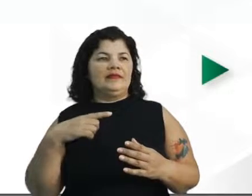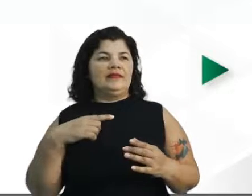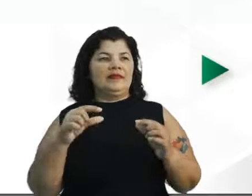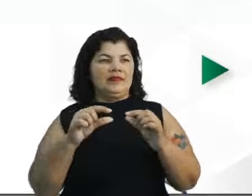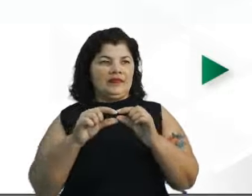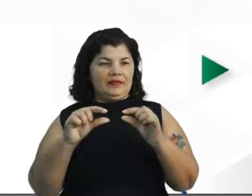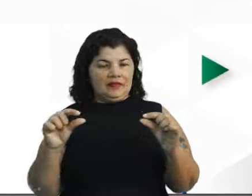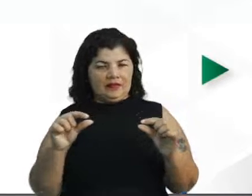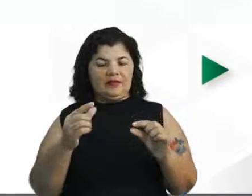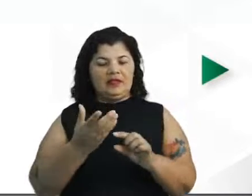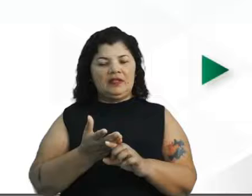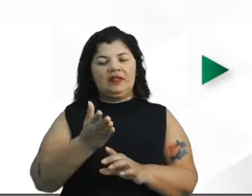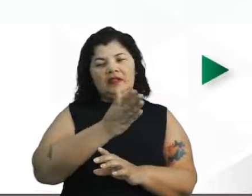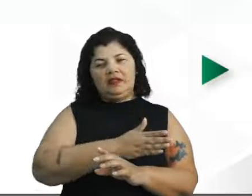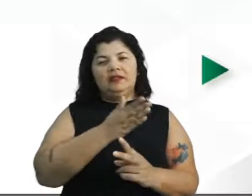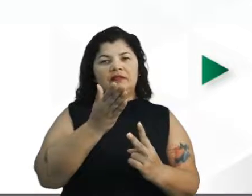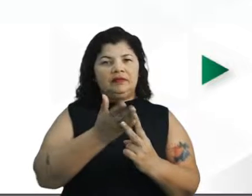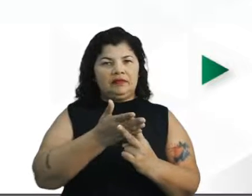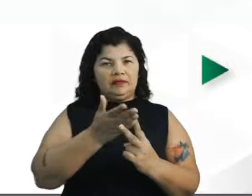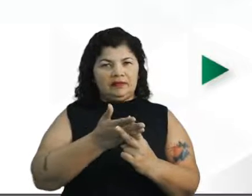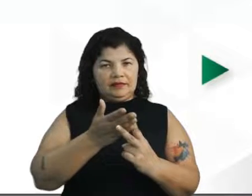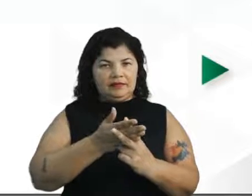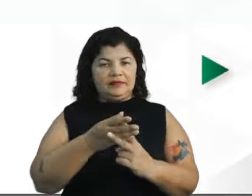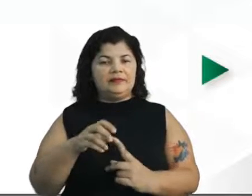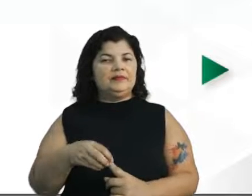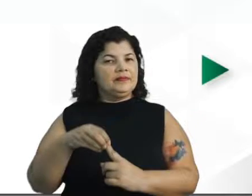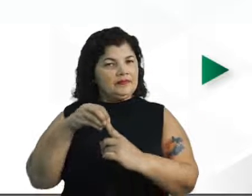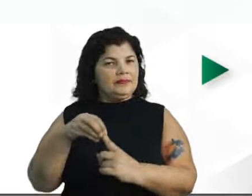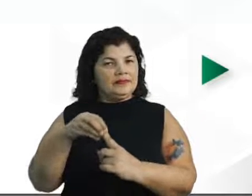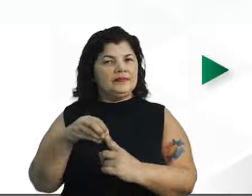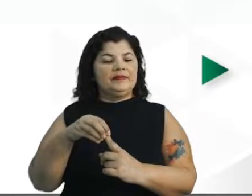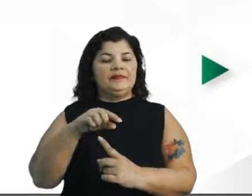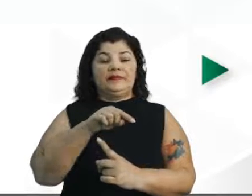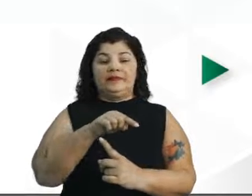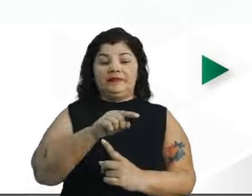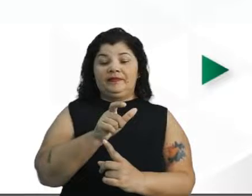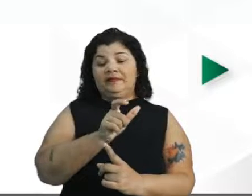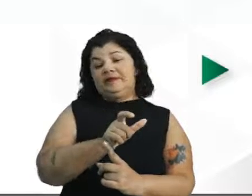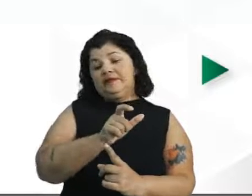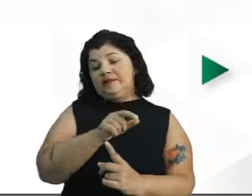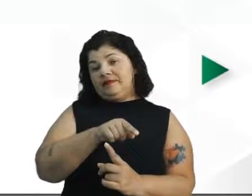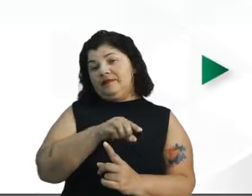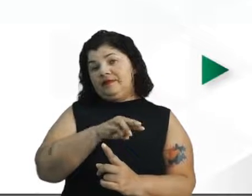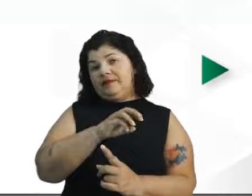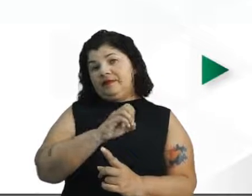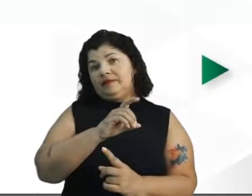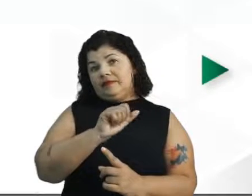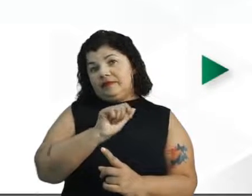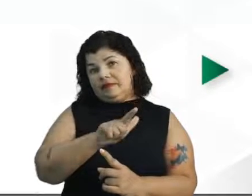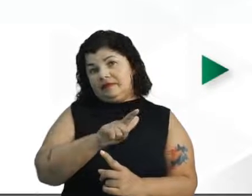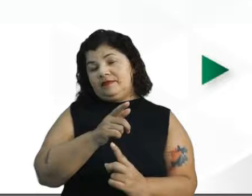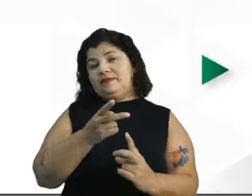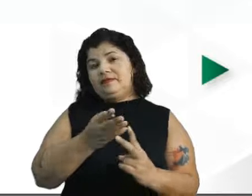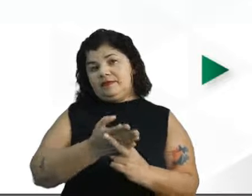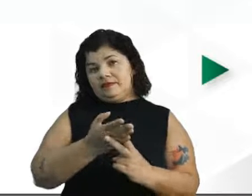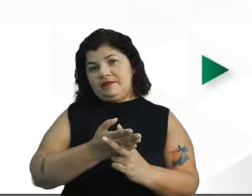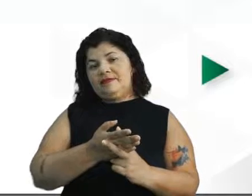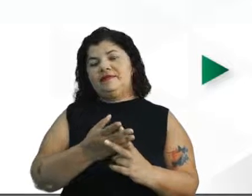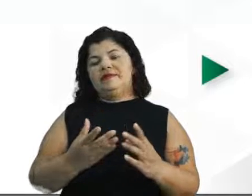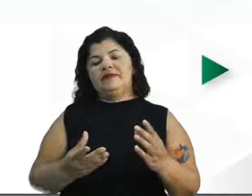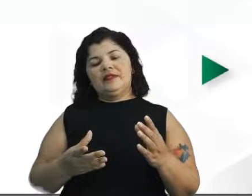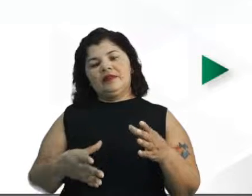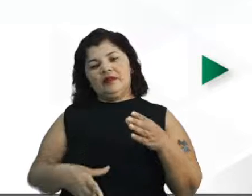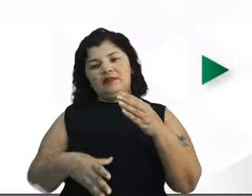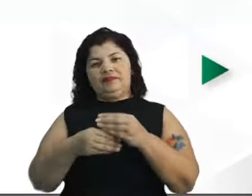vêm antes desse verbo principal, que vai precisar desse verbo modal para complementar o